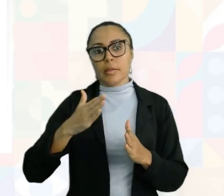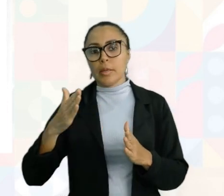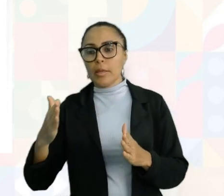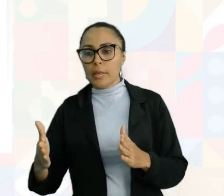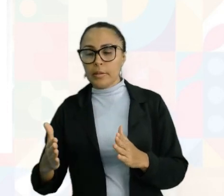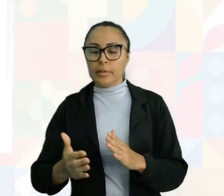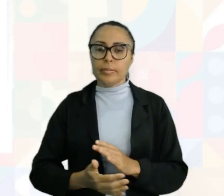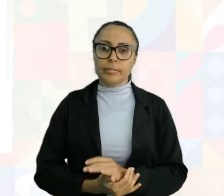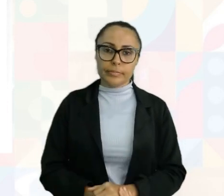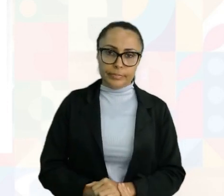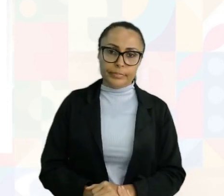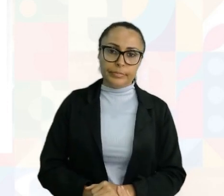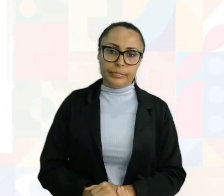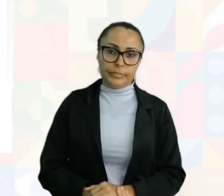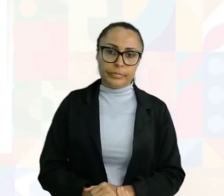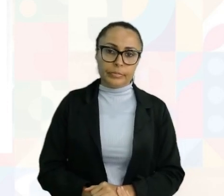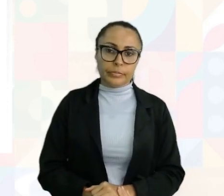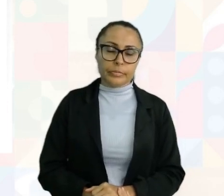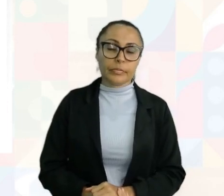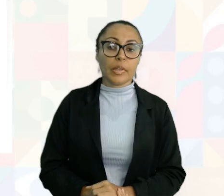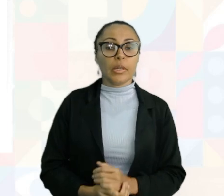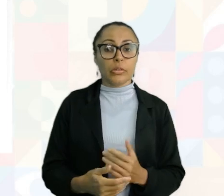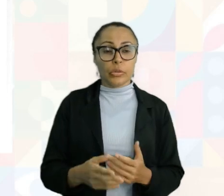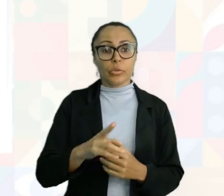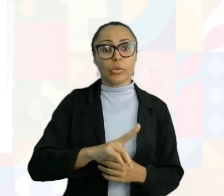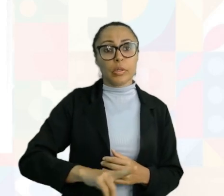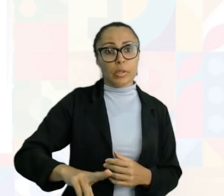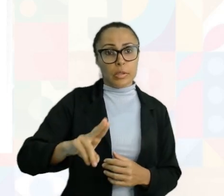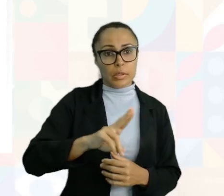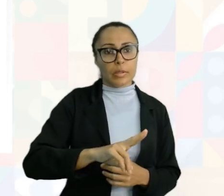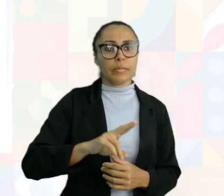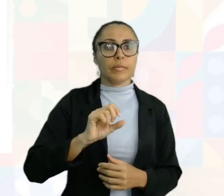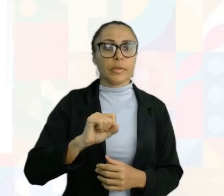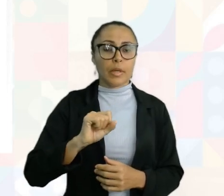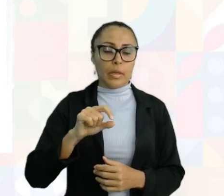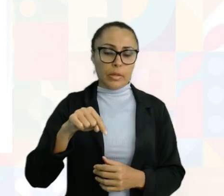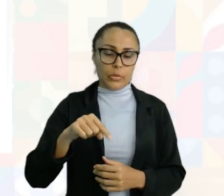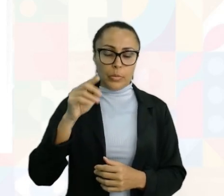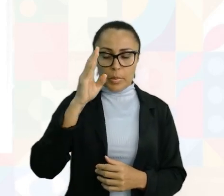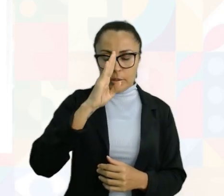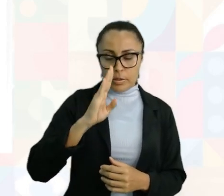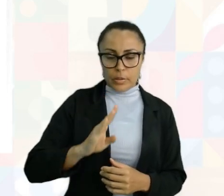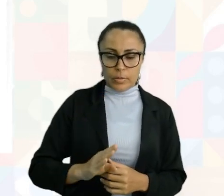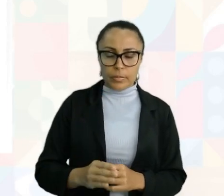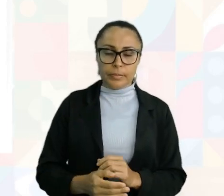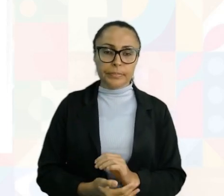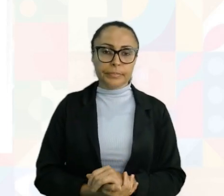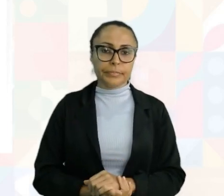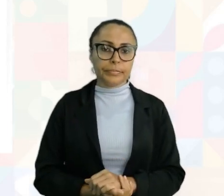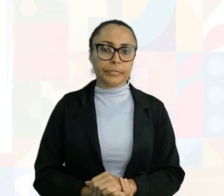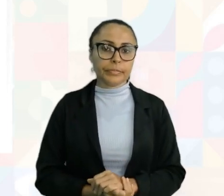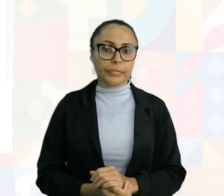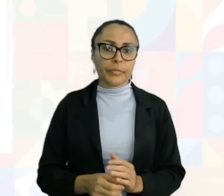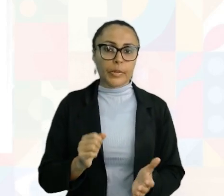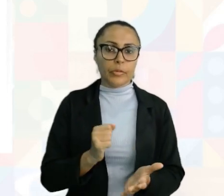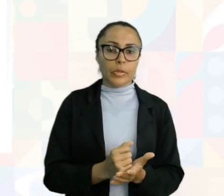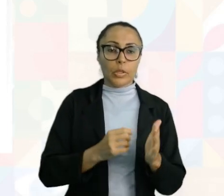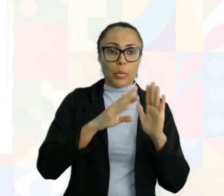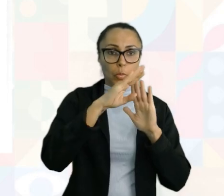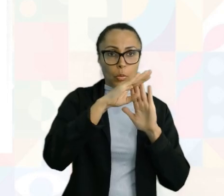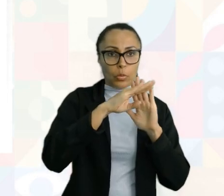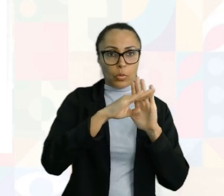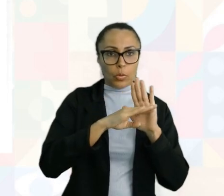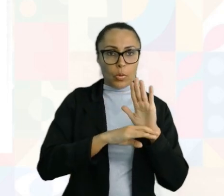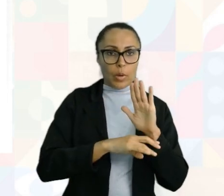planos, né? E que a gente utiliza essa visão aqui no Brasil, inclusive definido por norma da ABNT,